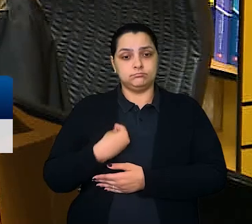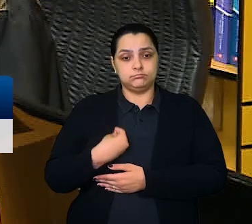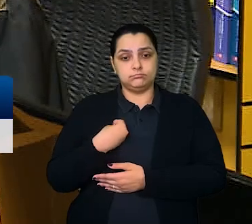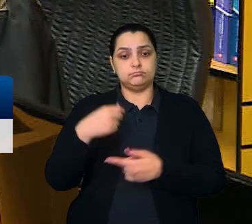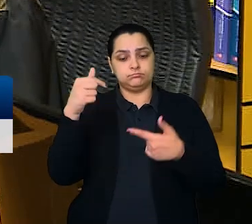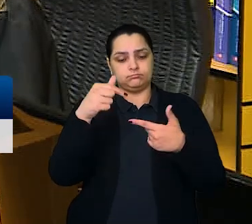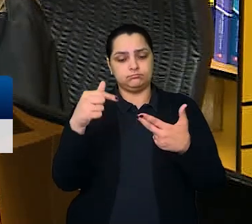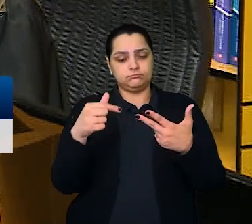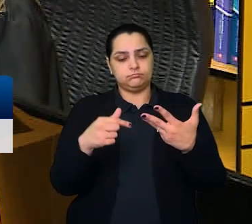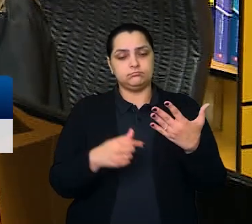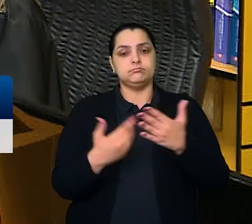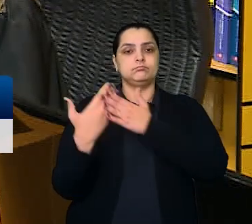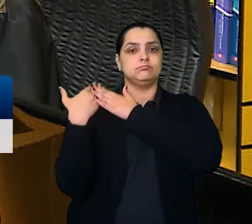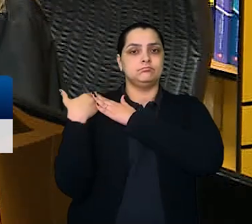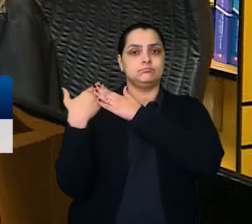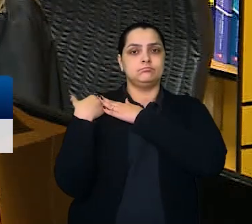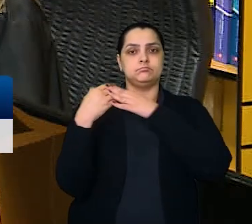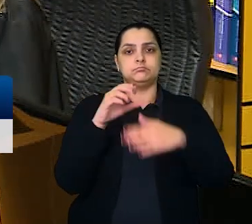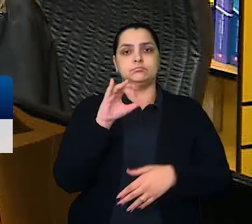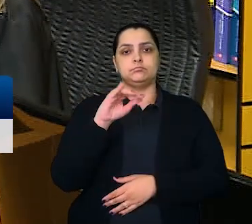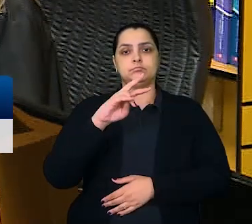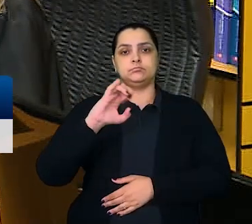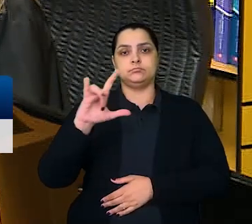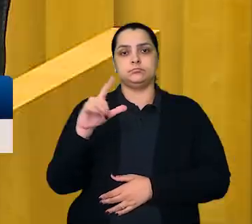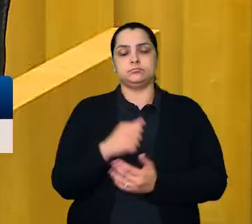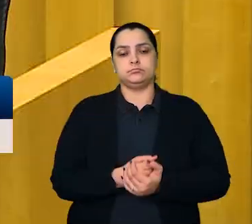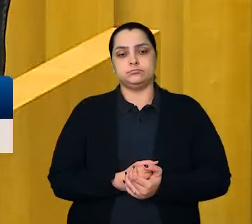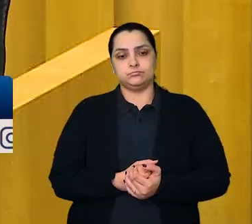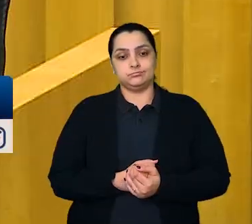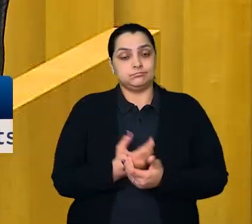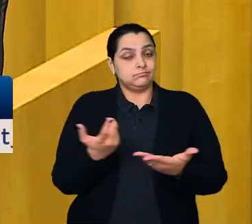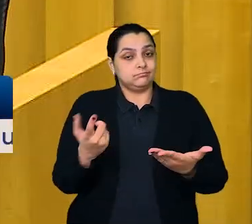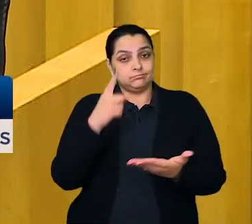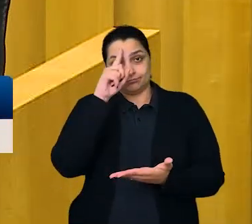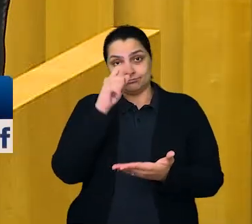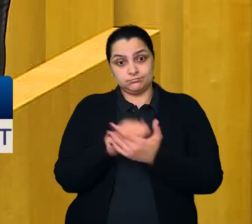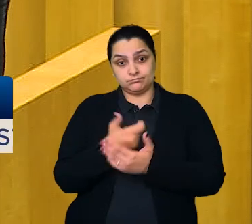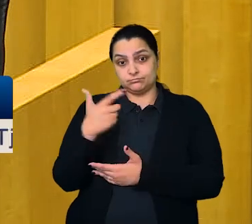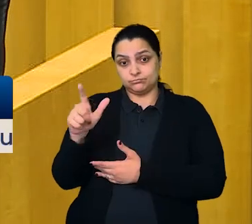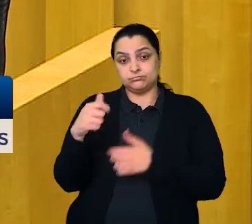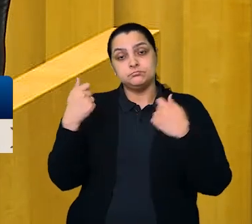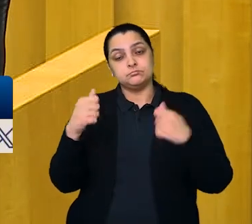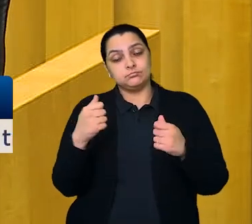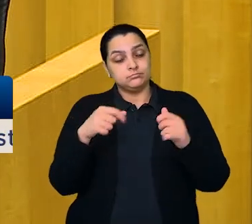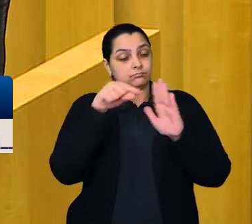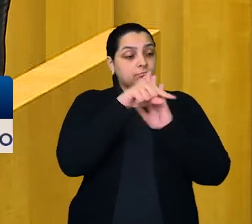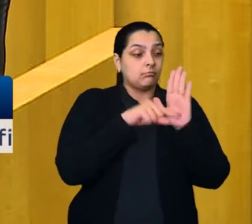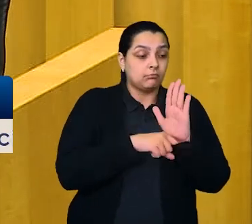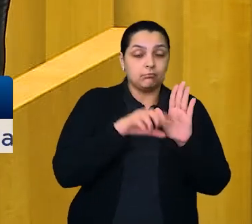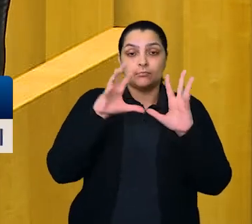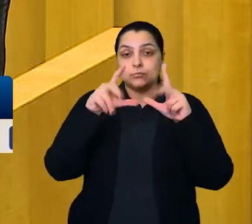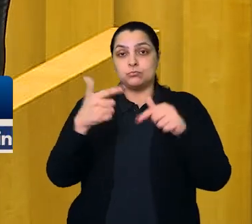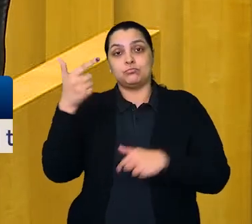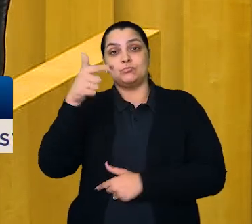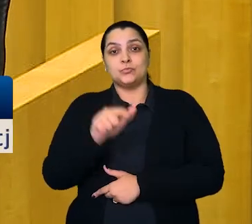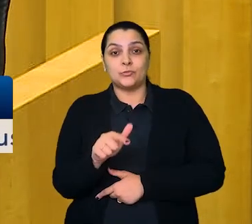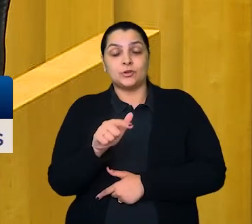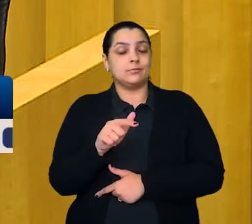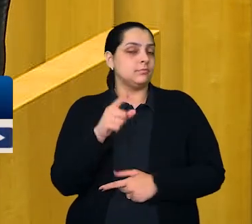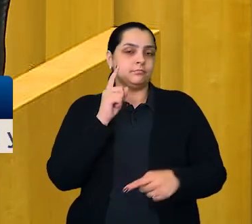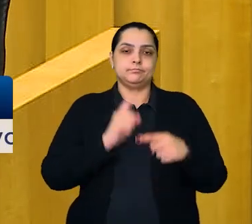os requisitos da responsabilidade civil. Para decidir de outra forma, seria preciso reexaminar fatos e provas, o